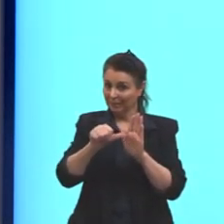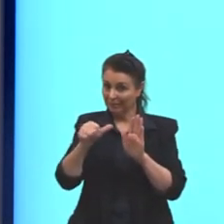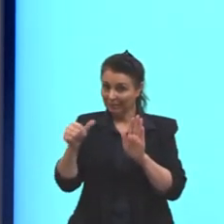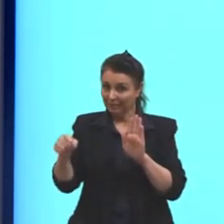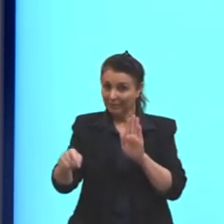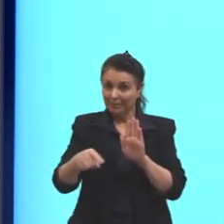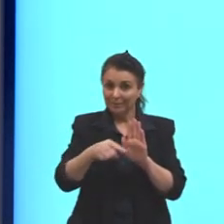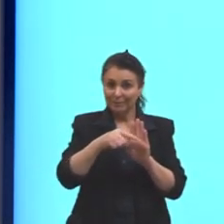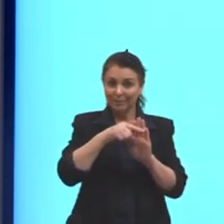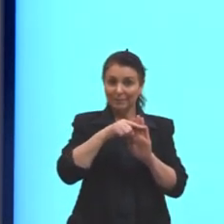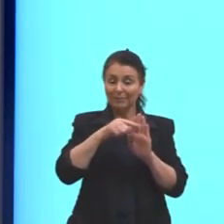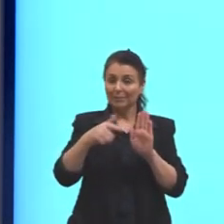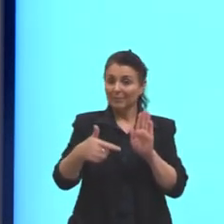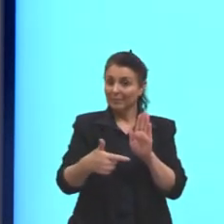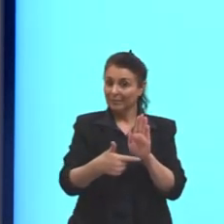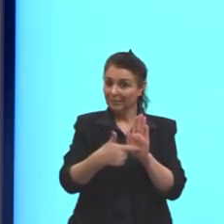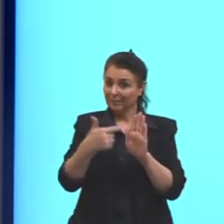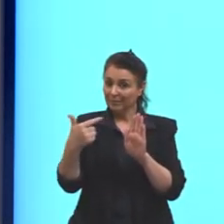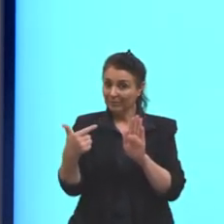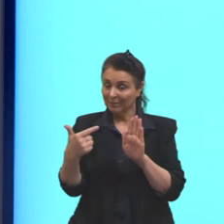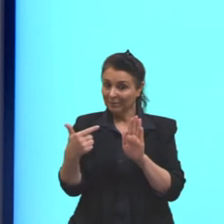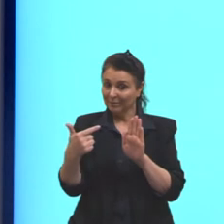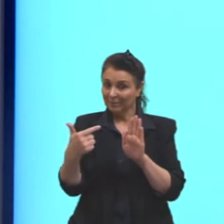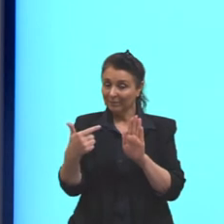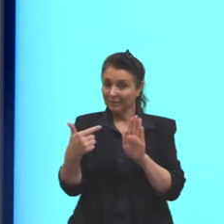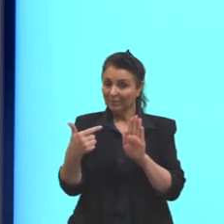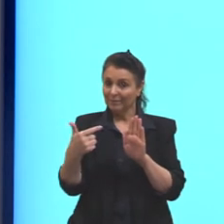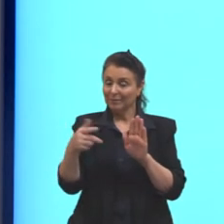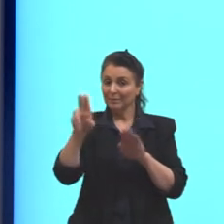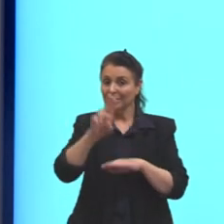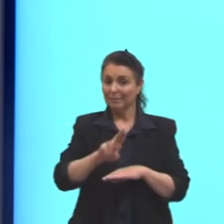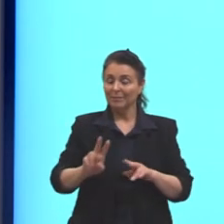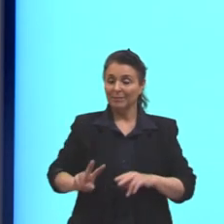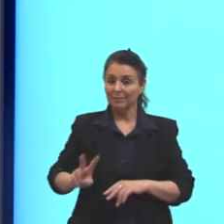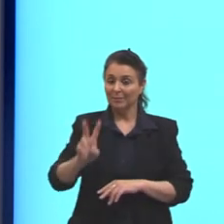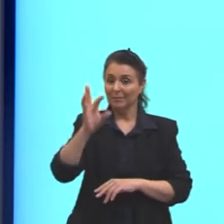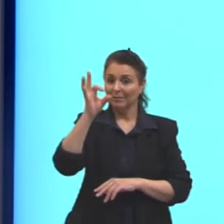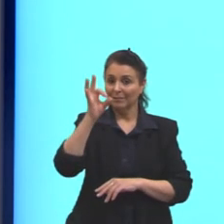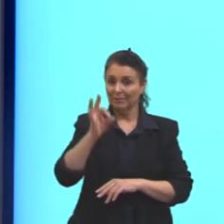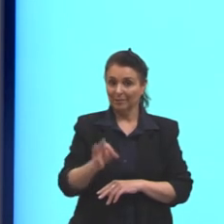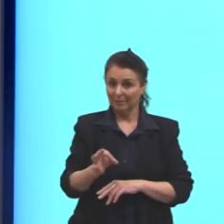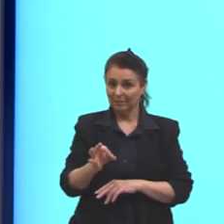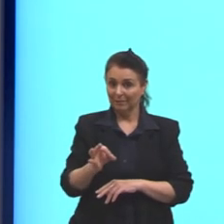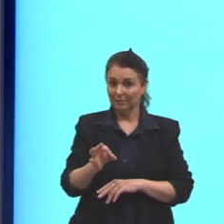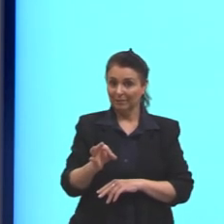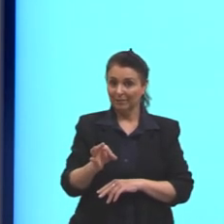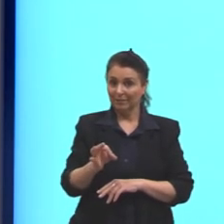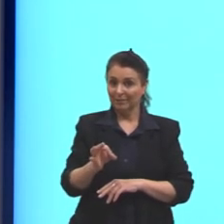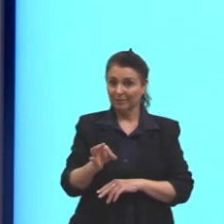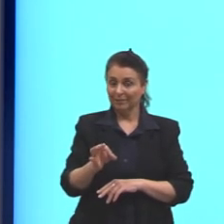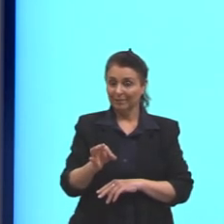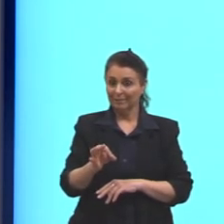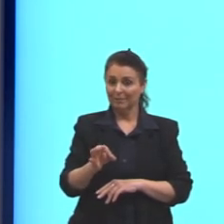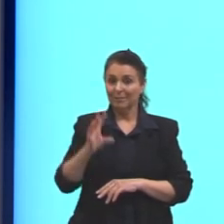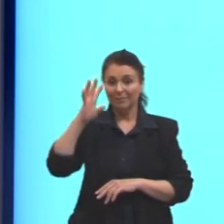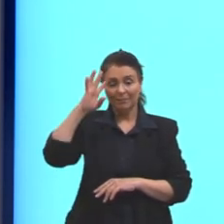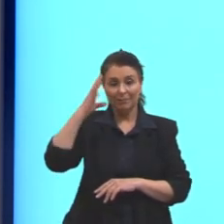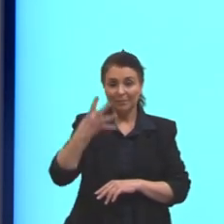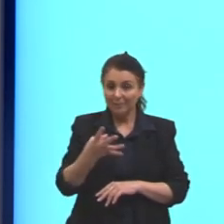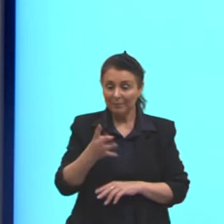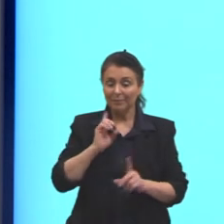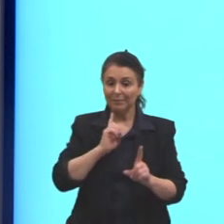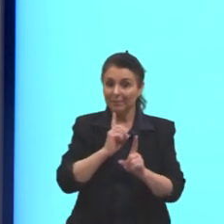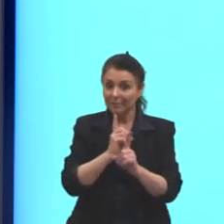menos o segundo termo e nós pegamos apenas o valor exato Tainá o sinal resolvi